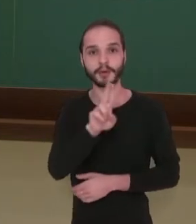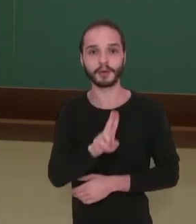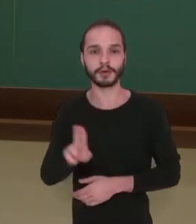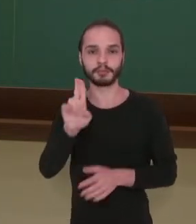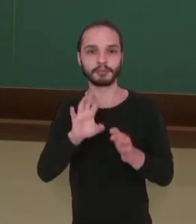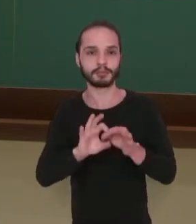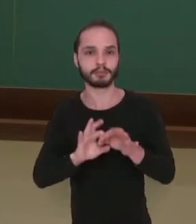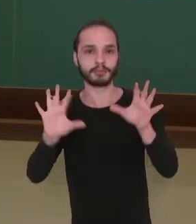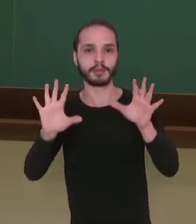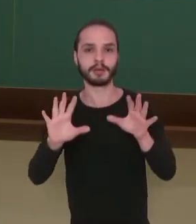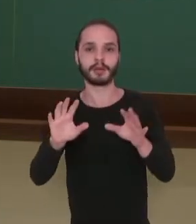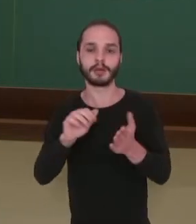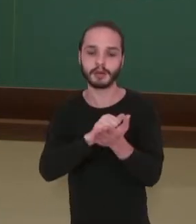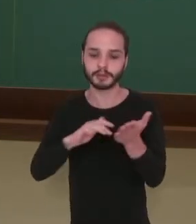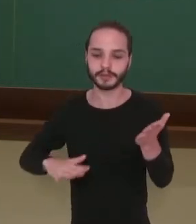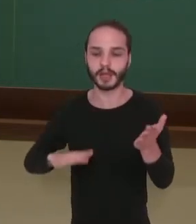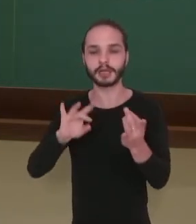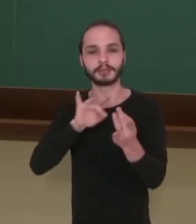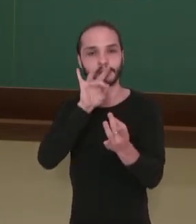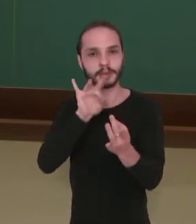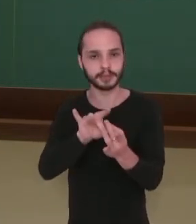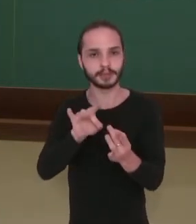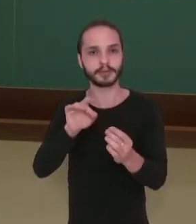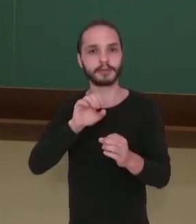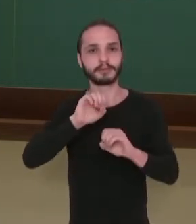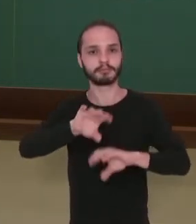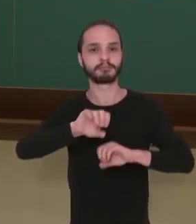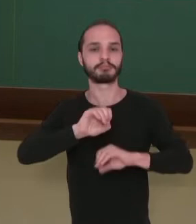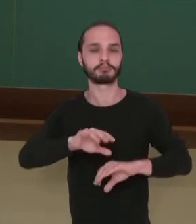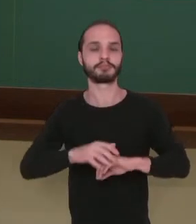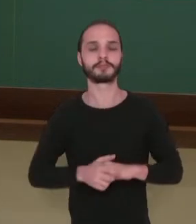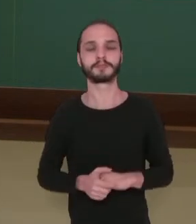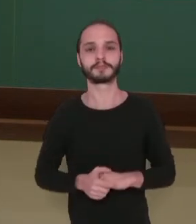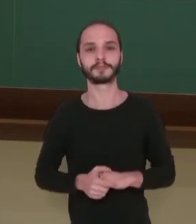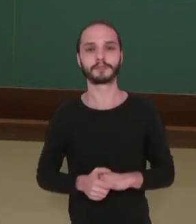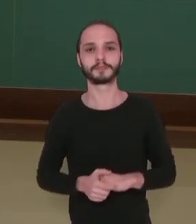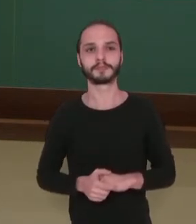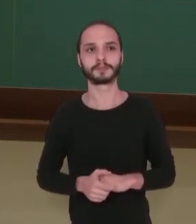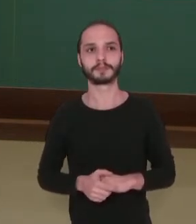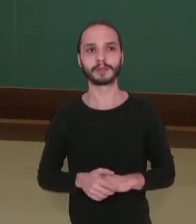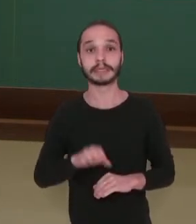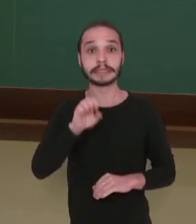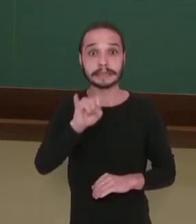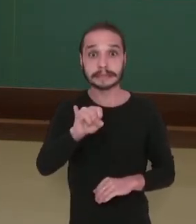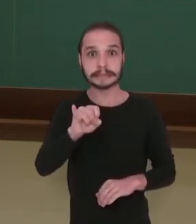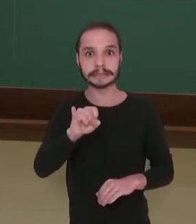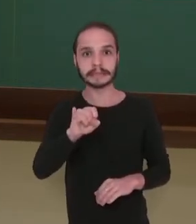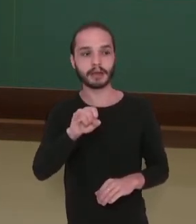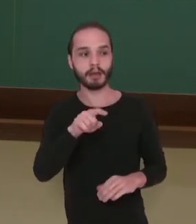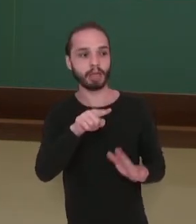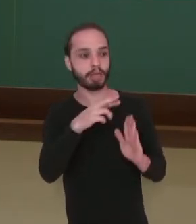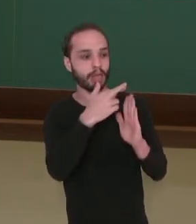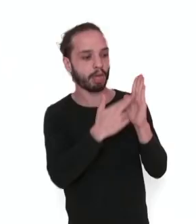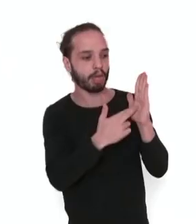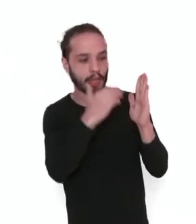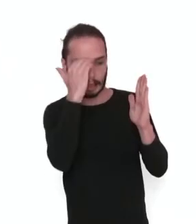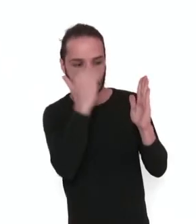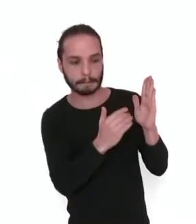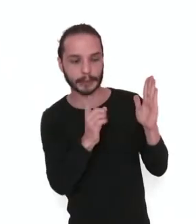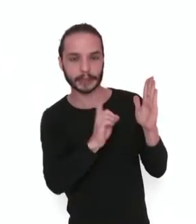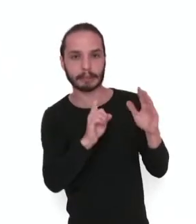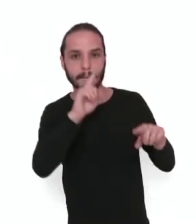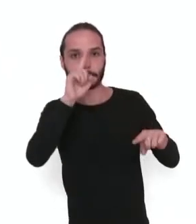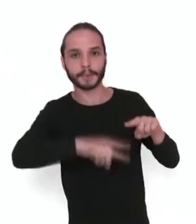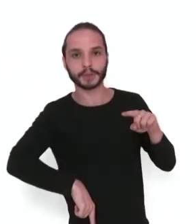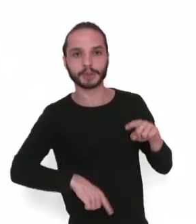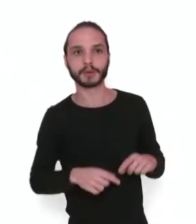para uma atividade de ensino e aprendizagem. E eu transgredi uma regra. E agora? Bom, transgredir é ultrapassar o